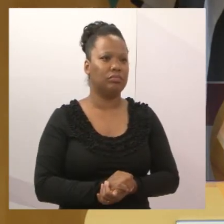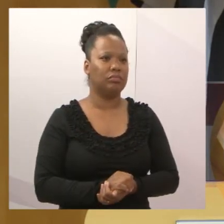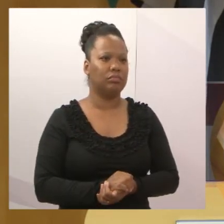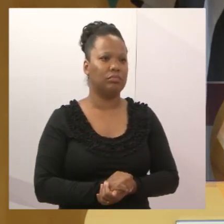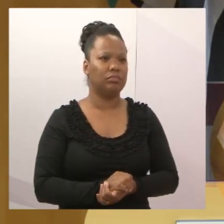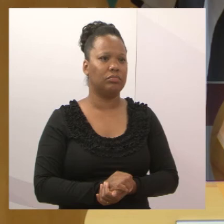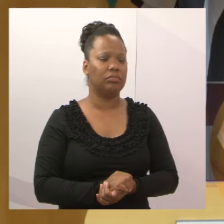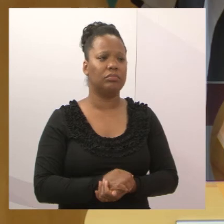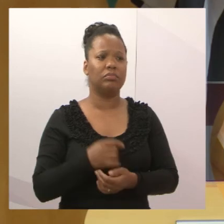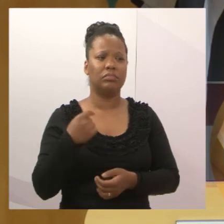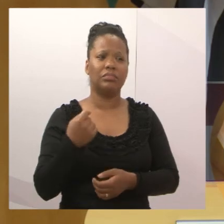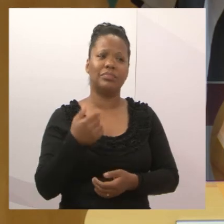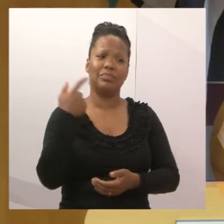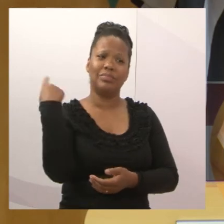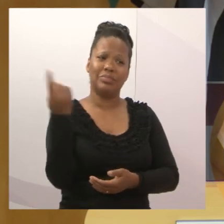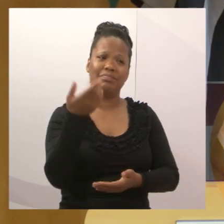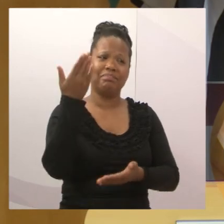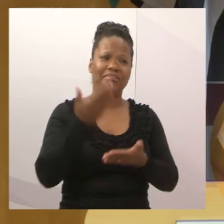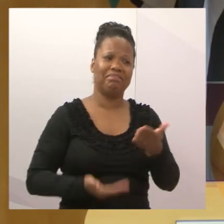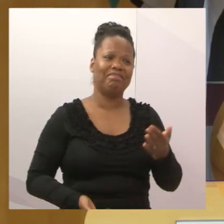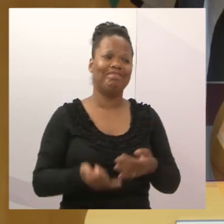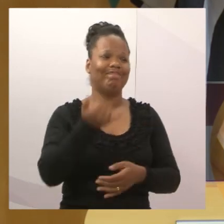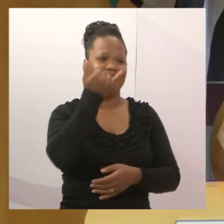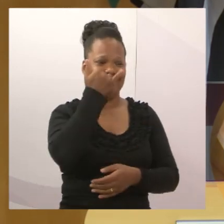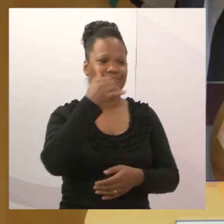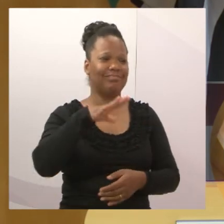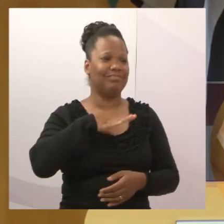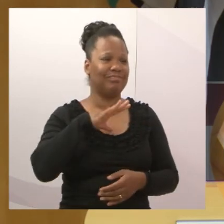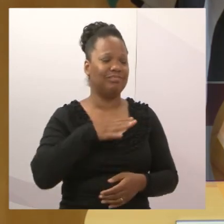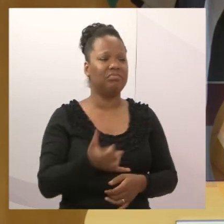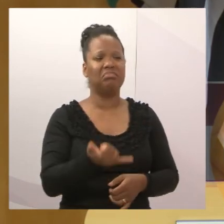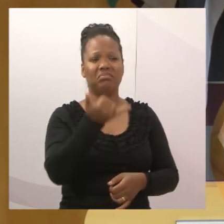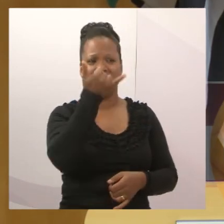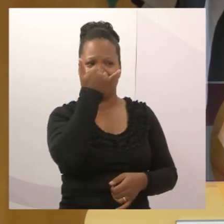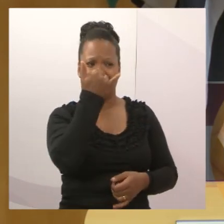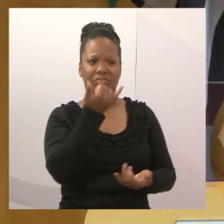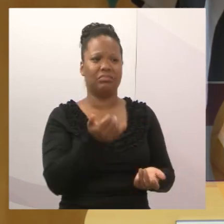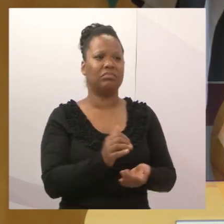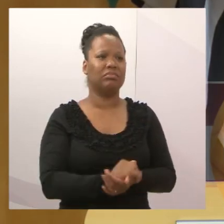E a gente perde com isso, gente, como cidade. Nós perdemos com isso.